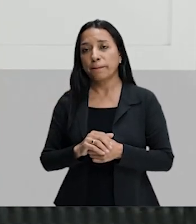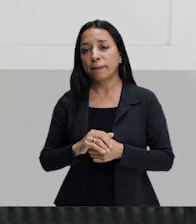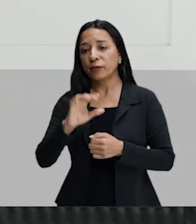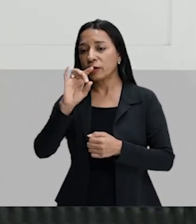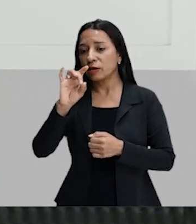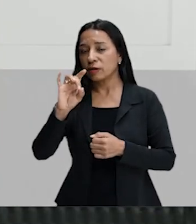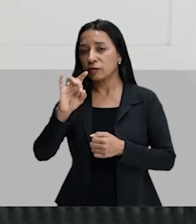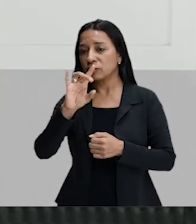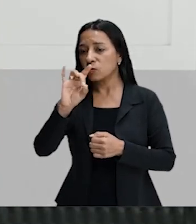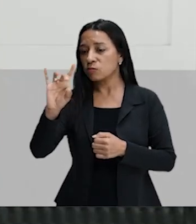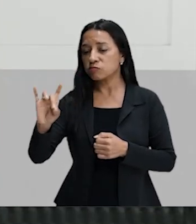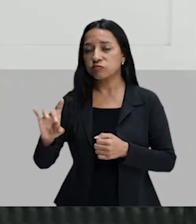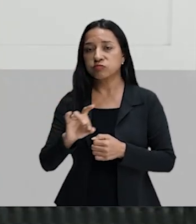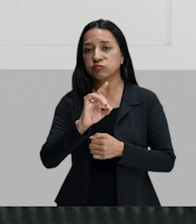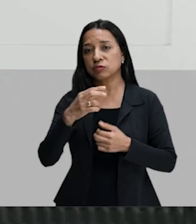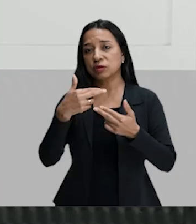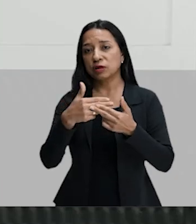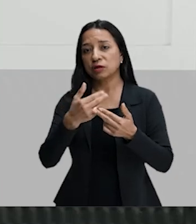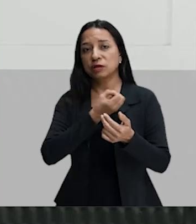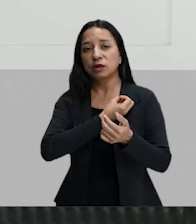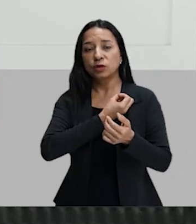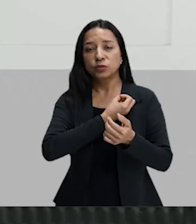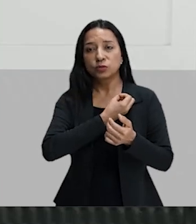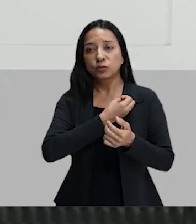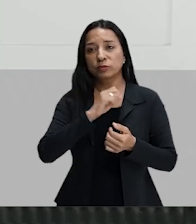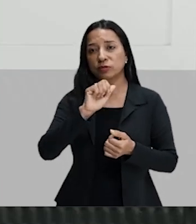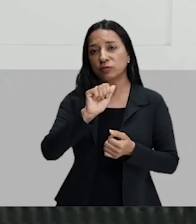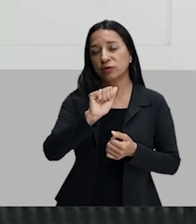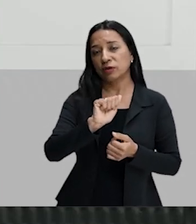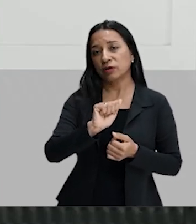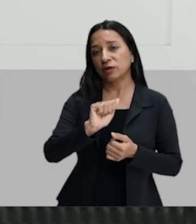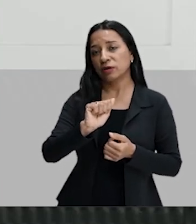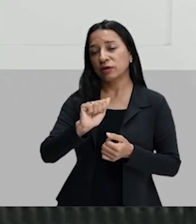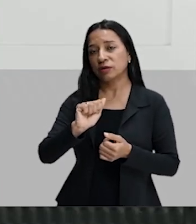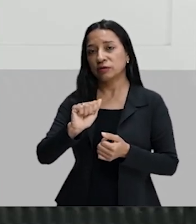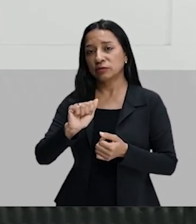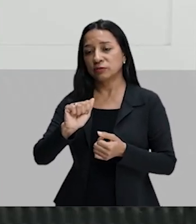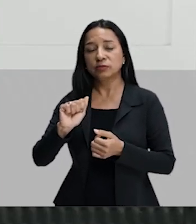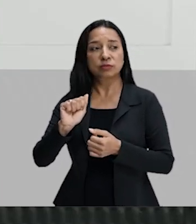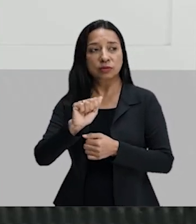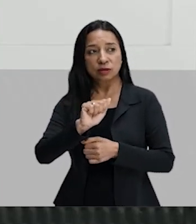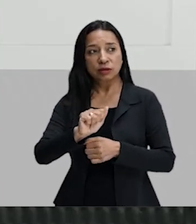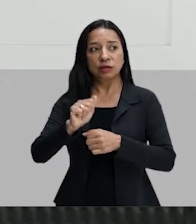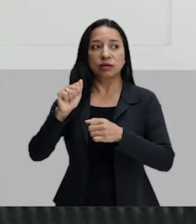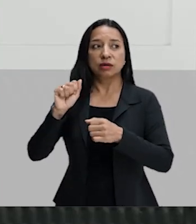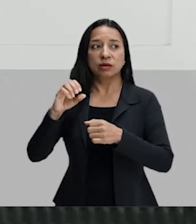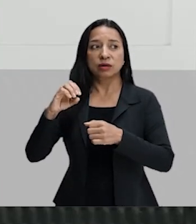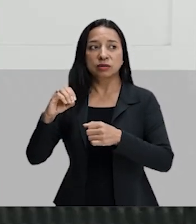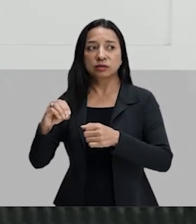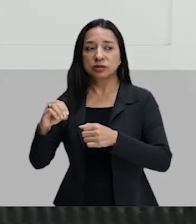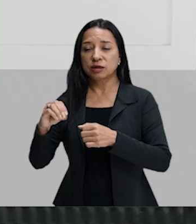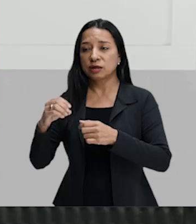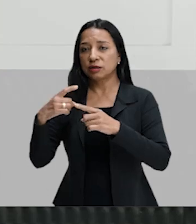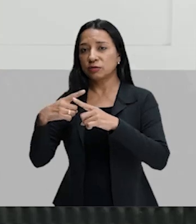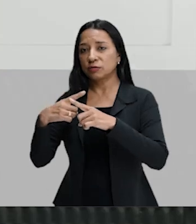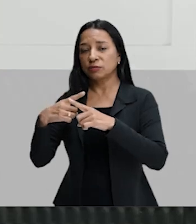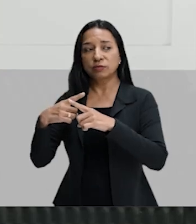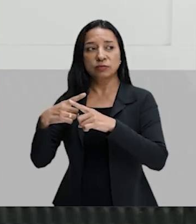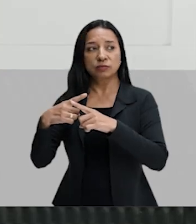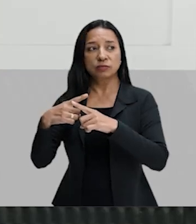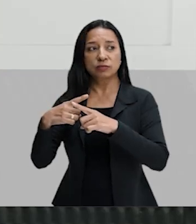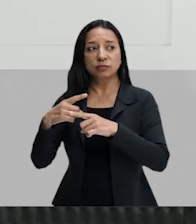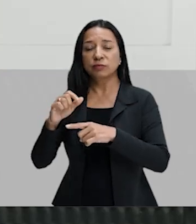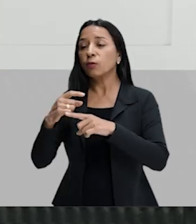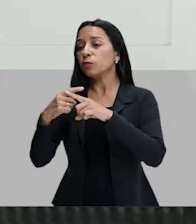Cada elemento desse aqui, ó, A0 multiplicado por x elevado a n, o A1 vezes x elevado